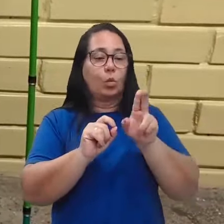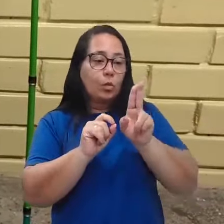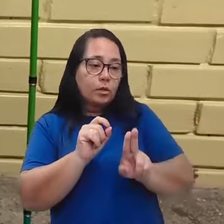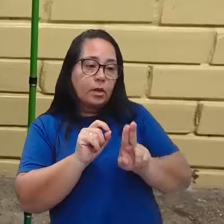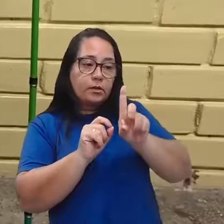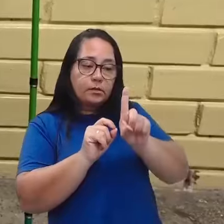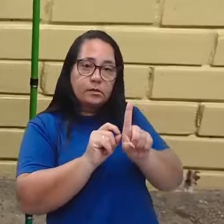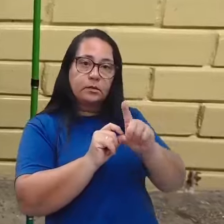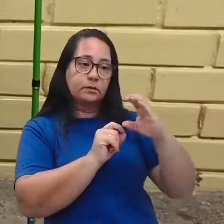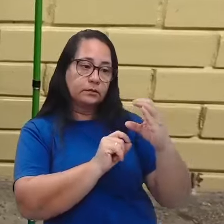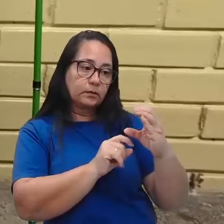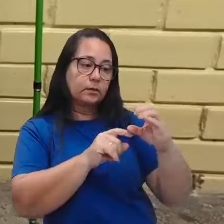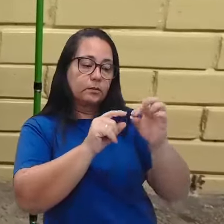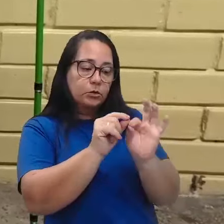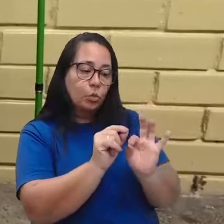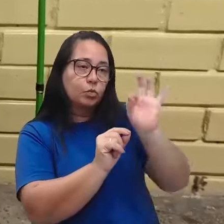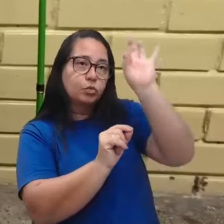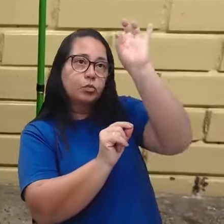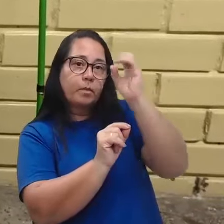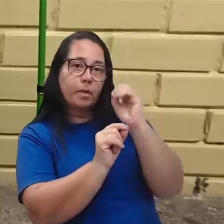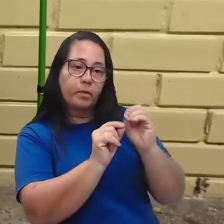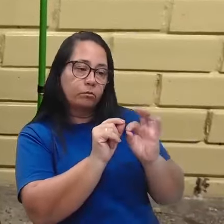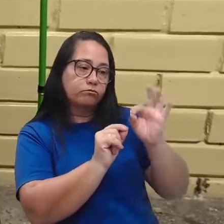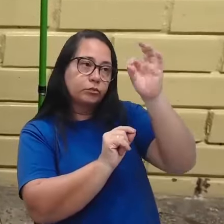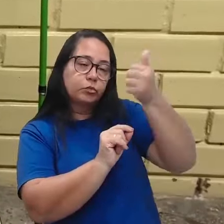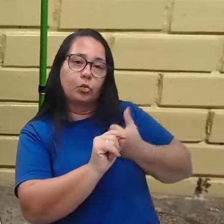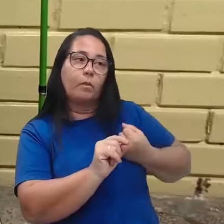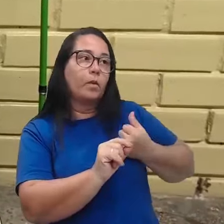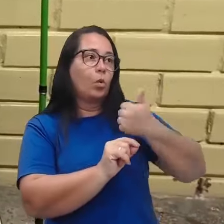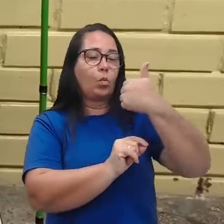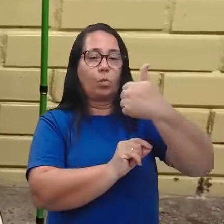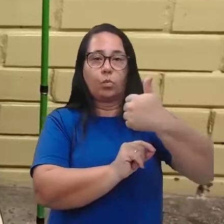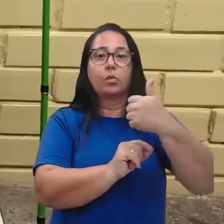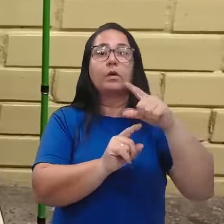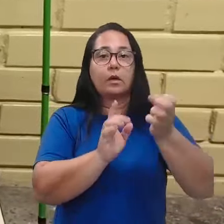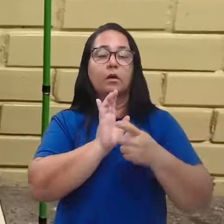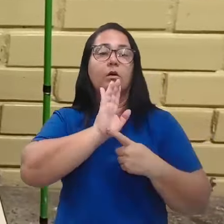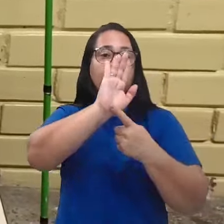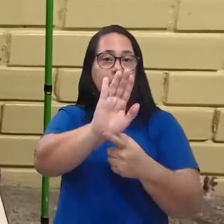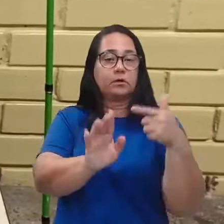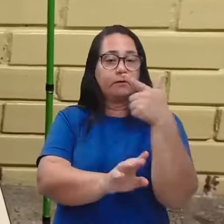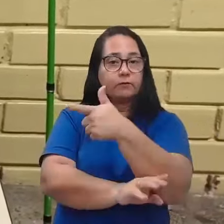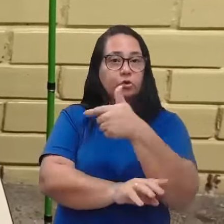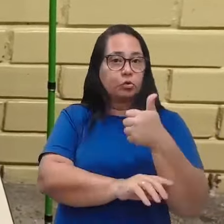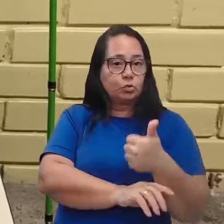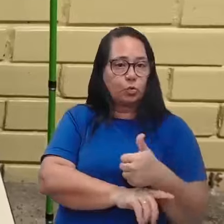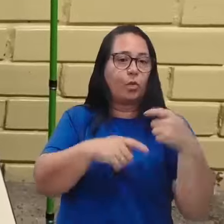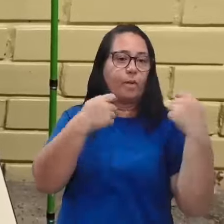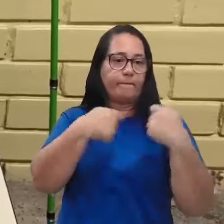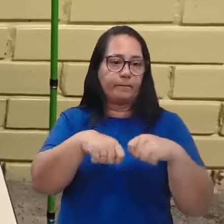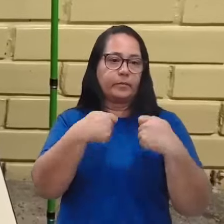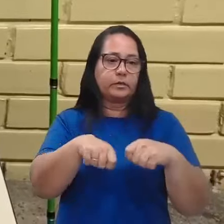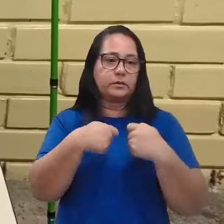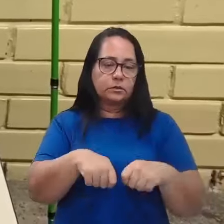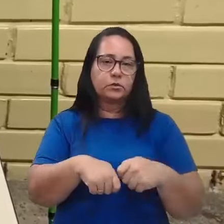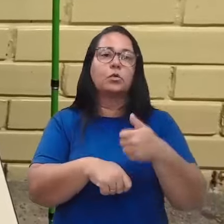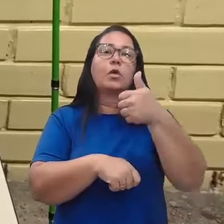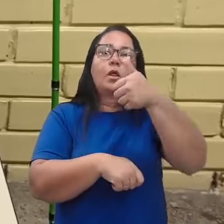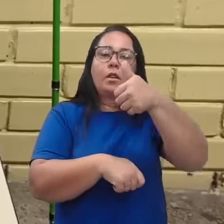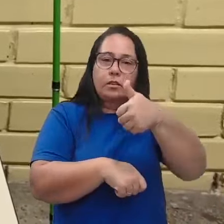Eu tenho que subir uma bolinha, tem o número um. Se eu quiser representar vinte e um, eu tenho que representar, na dezena,